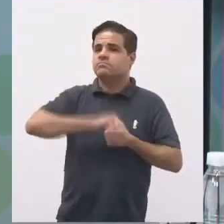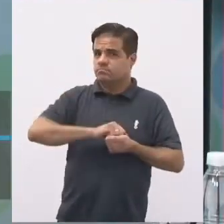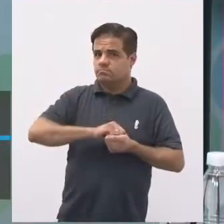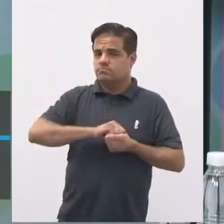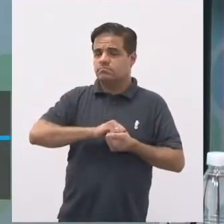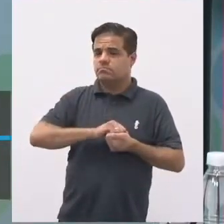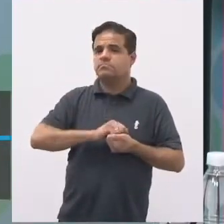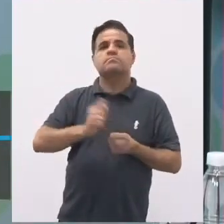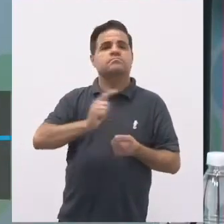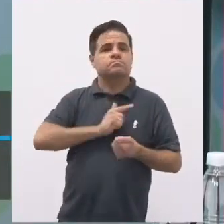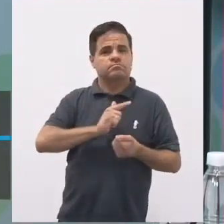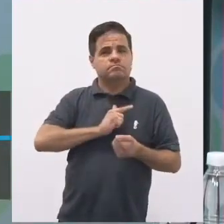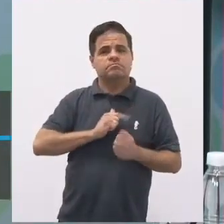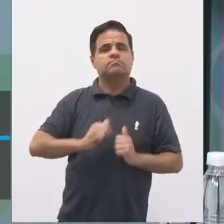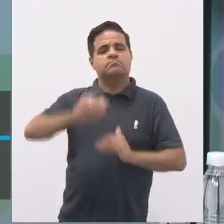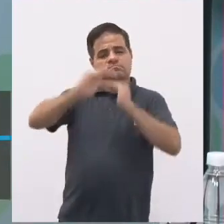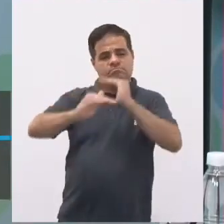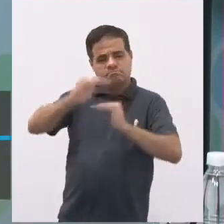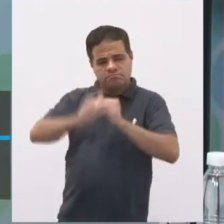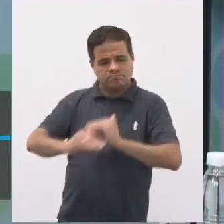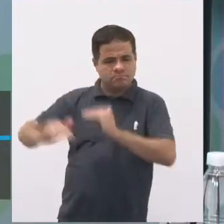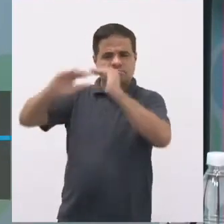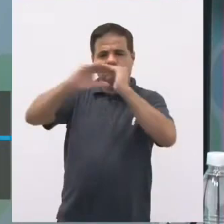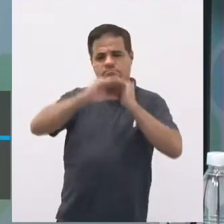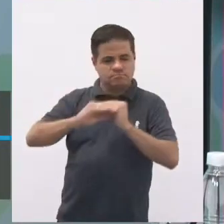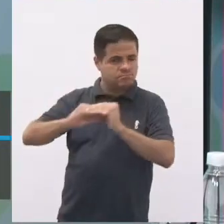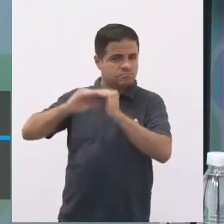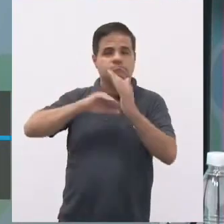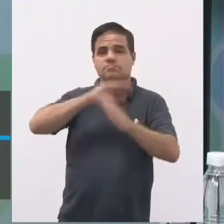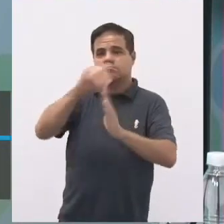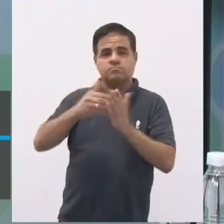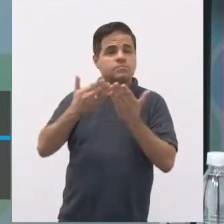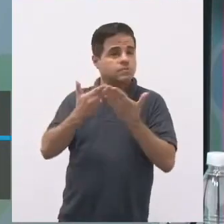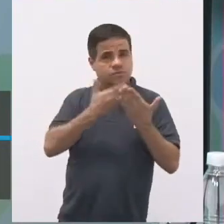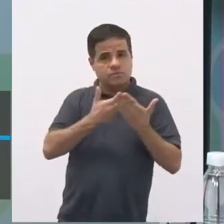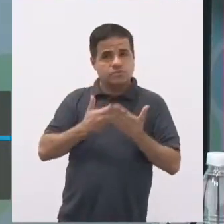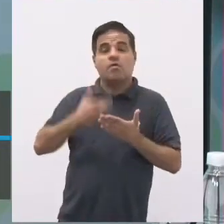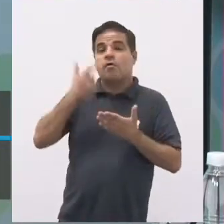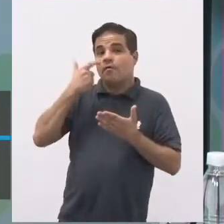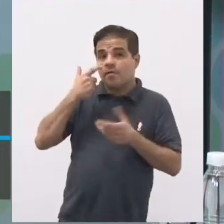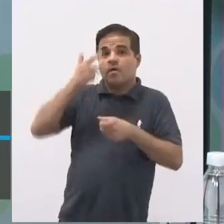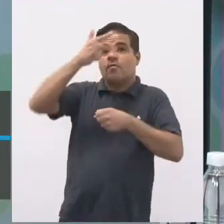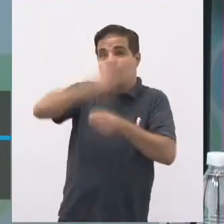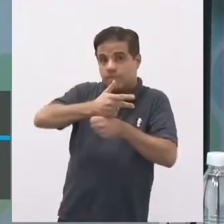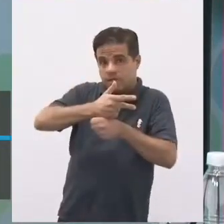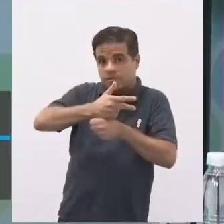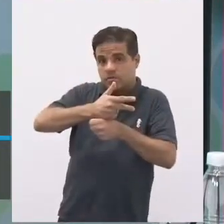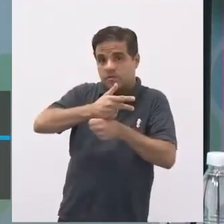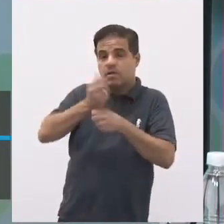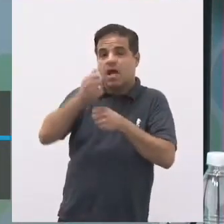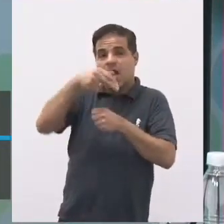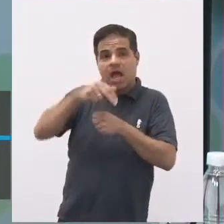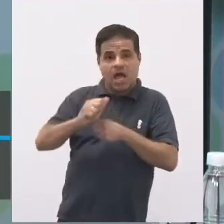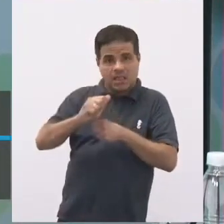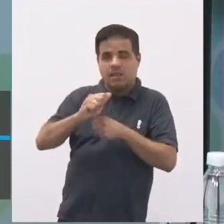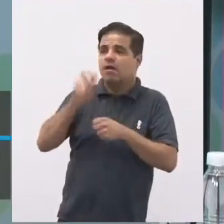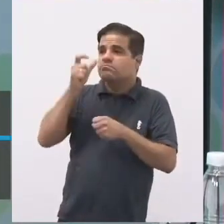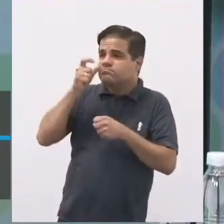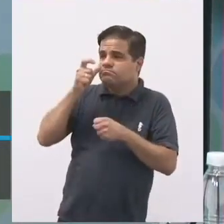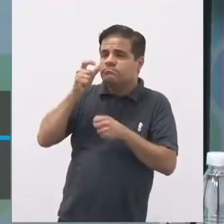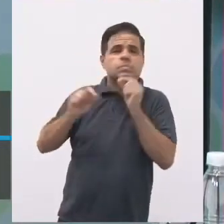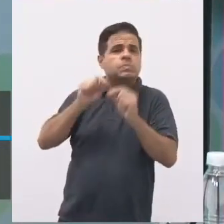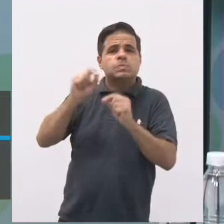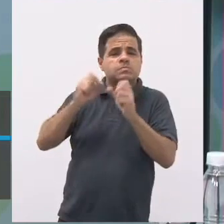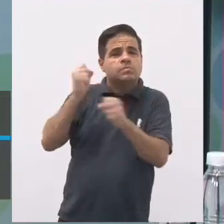qualidade e com equidade para todos os nossos estudantes. Nós vamos a um vídeo agora da Ana Penido, que traz para nós como